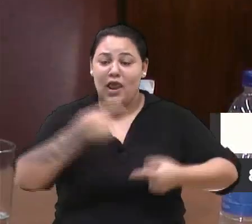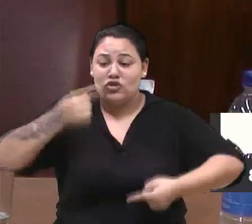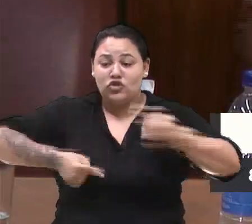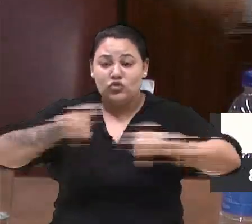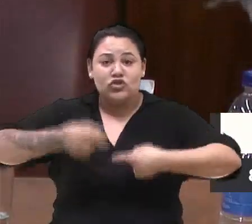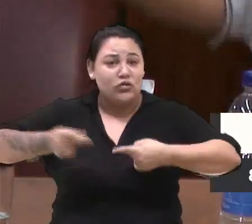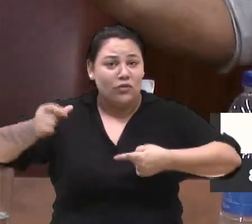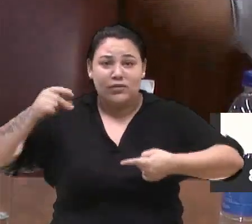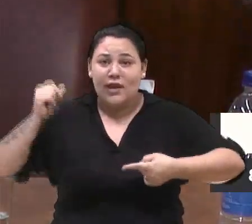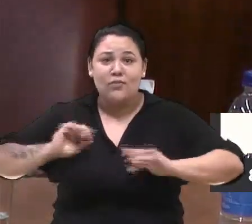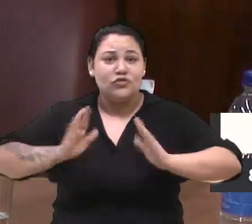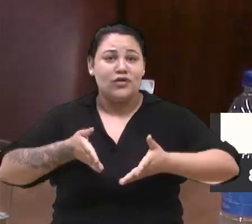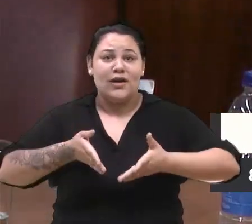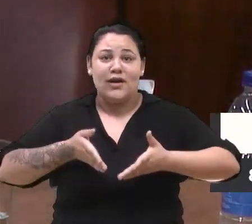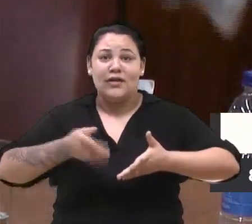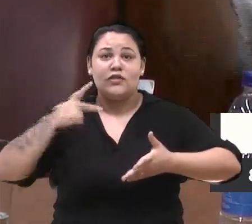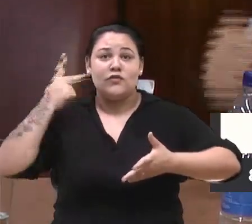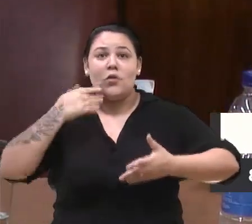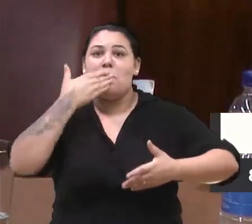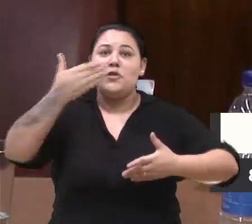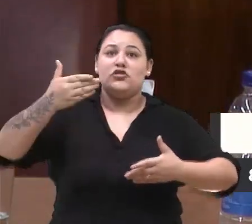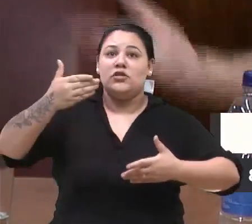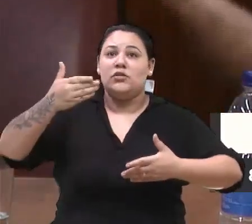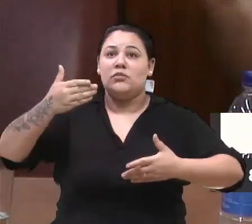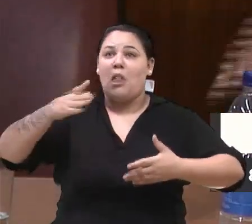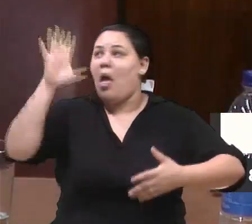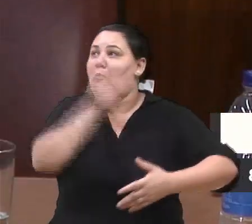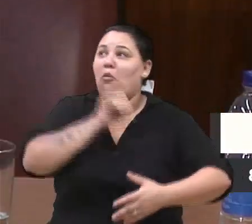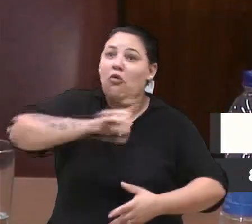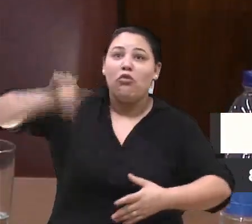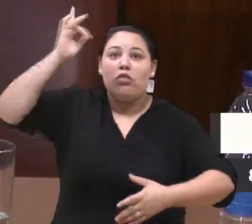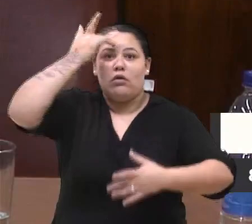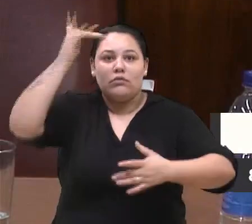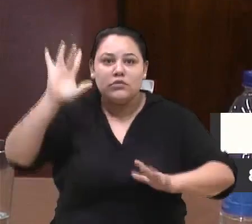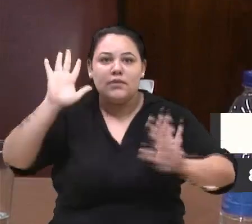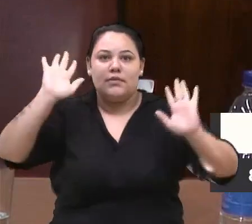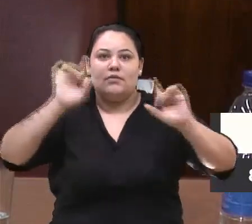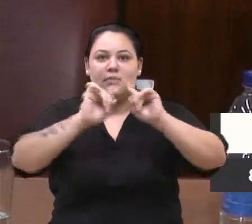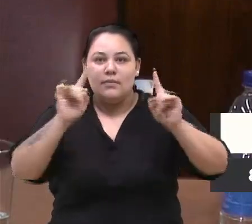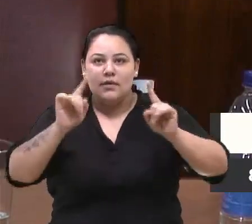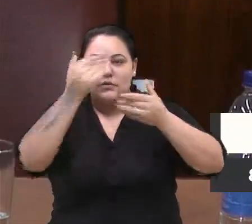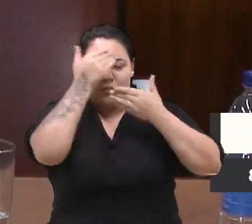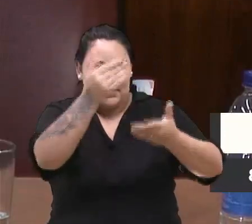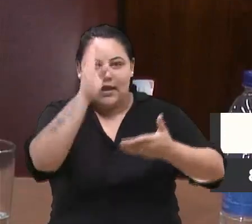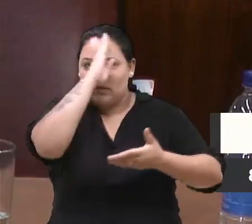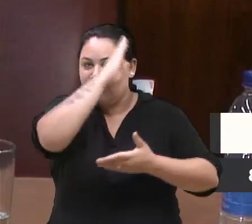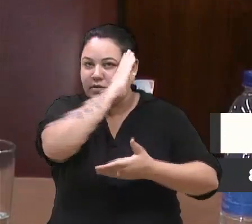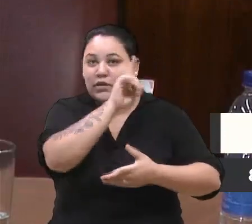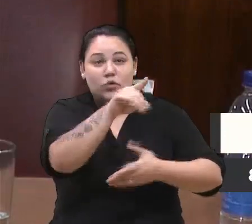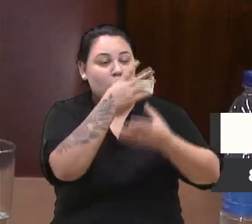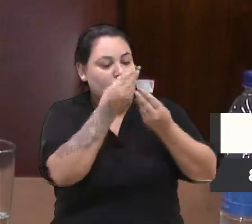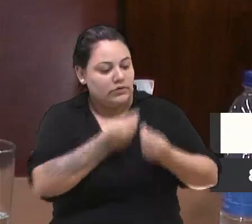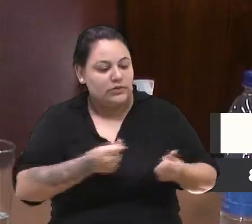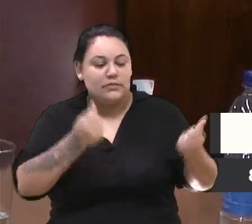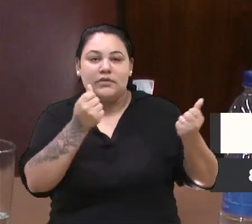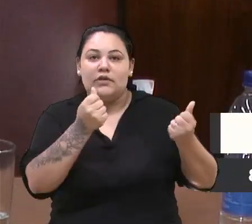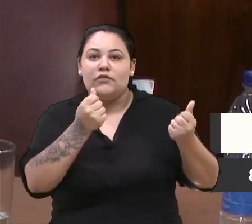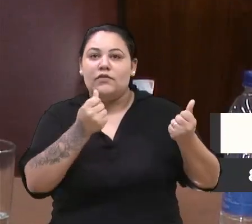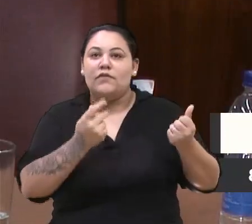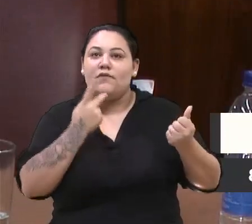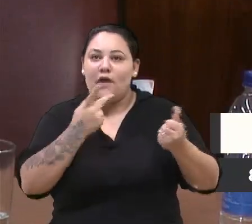os vereadores peçam, pelo amor de Deus, não sabia isso. Mas obrigado, vereador Bressan. O senhor tem sensibilidade, trouxe o tema e estamos